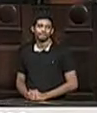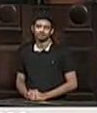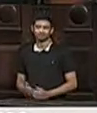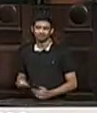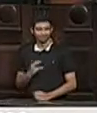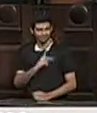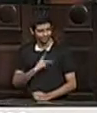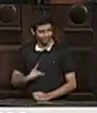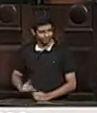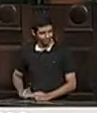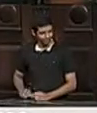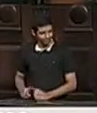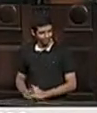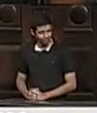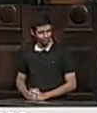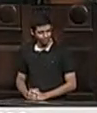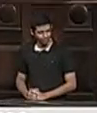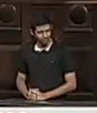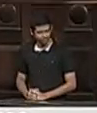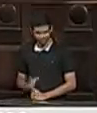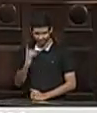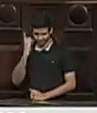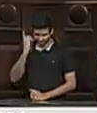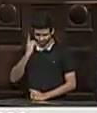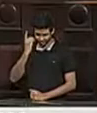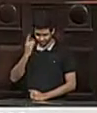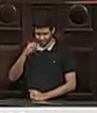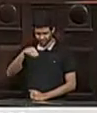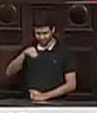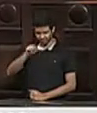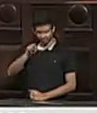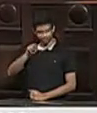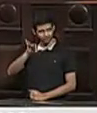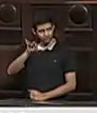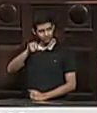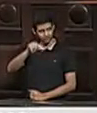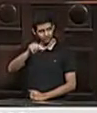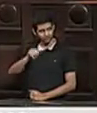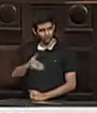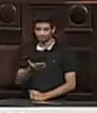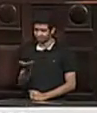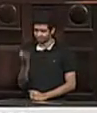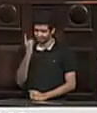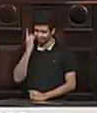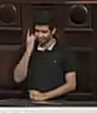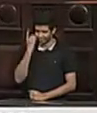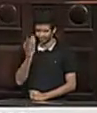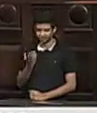Presidente em exercício, deputada Fatinha, senhoras e senhores deputados,